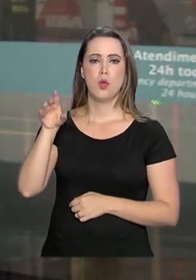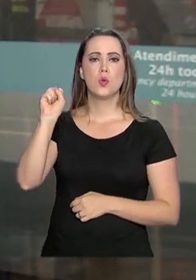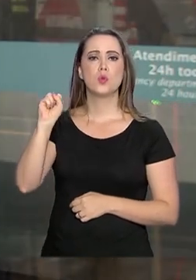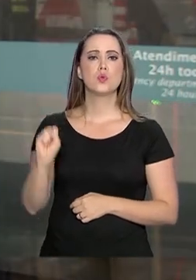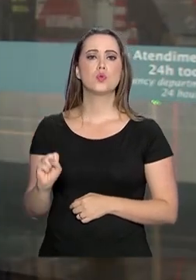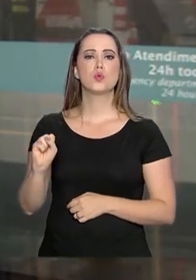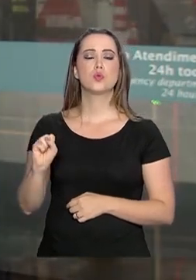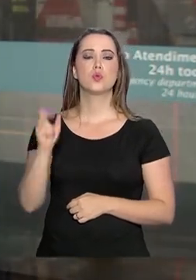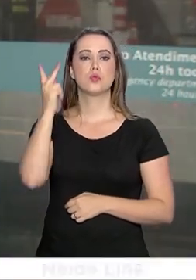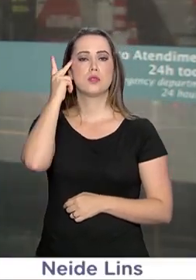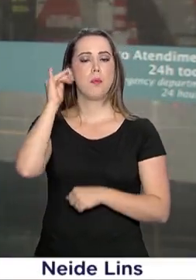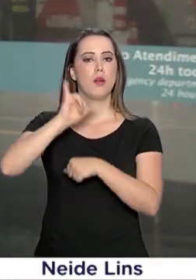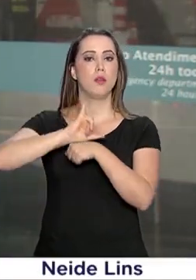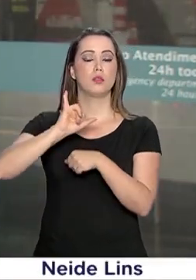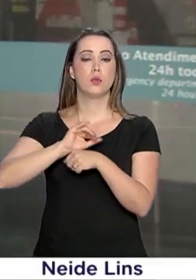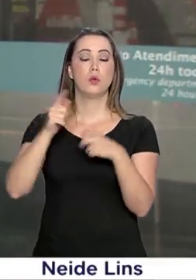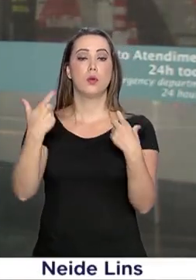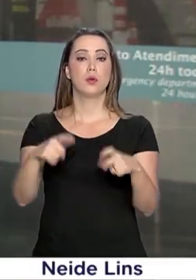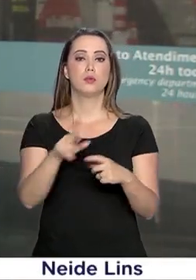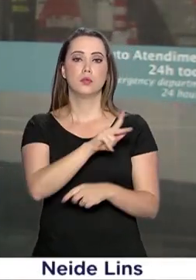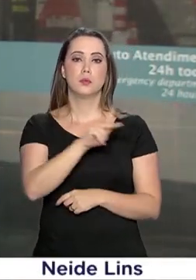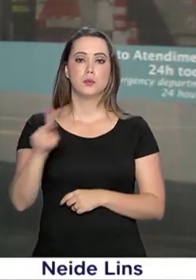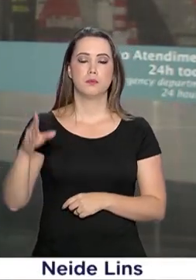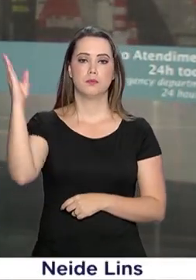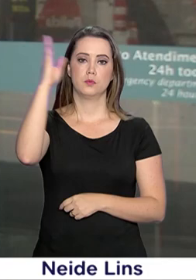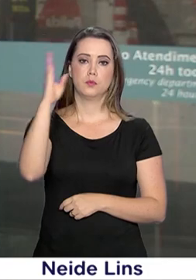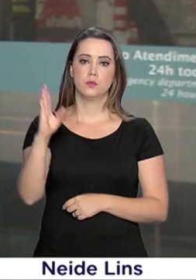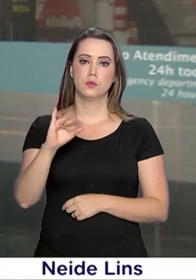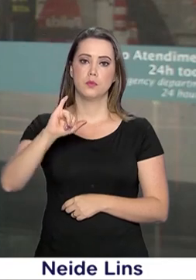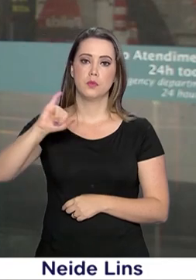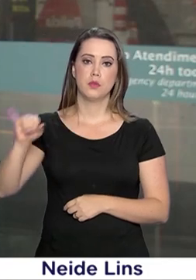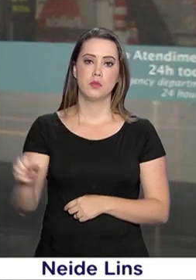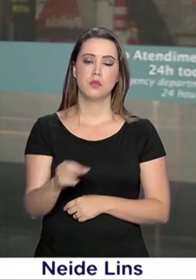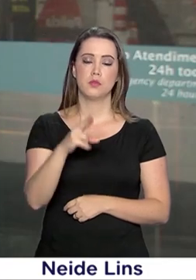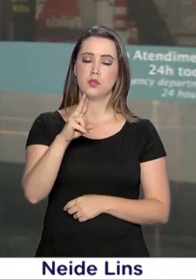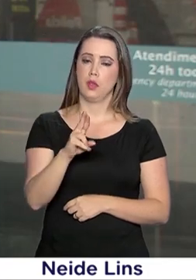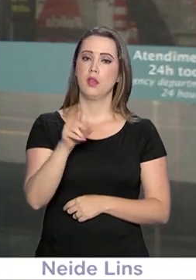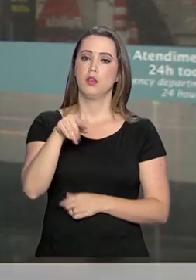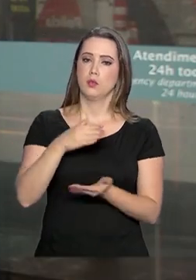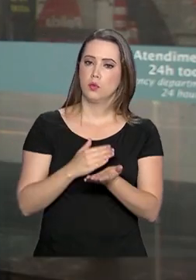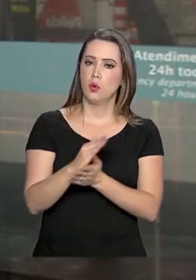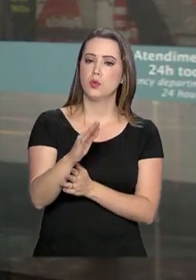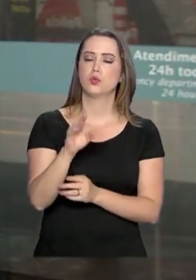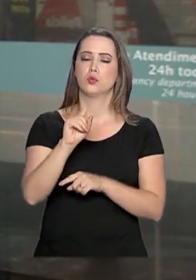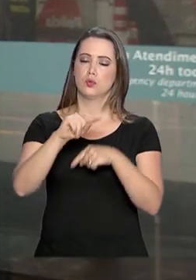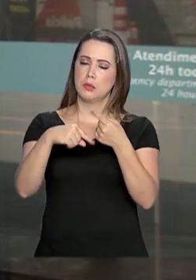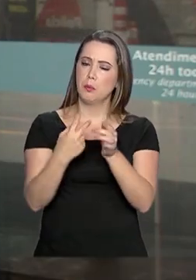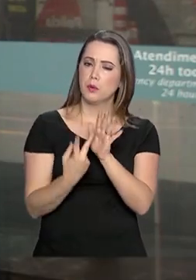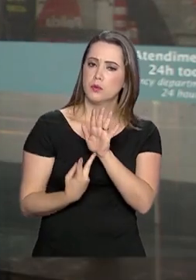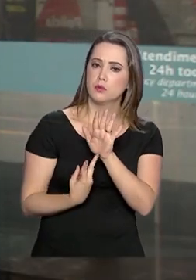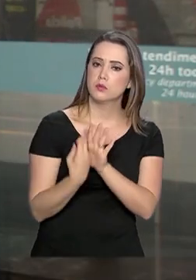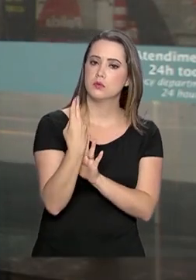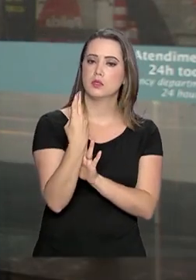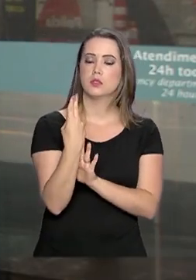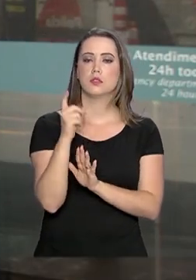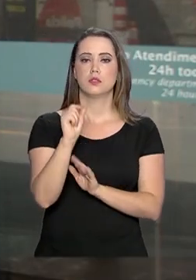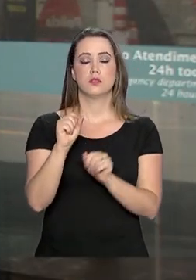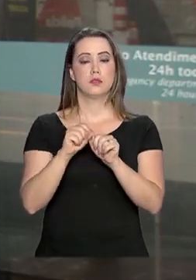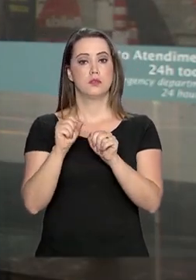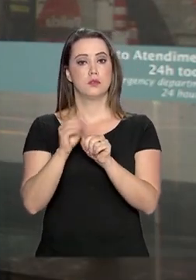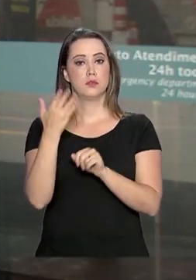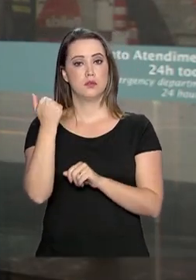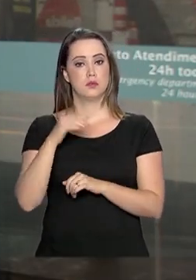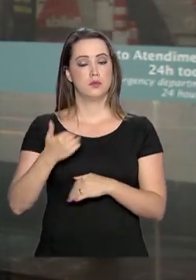da capital paulista, onde o presidente da República, Jair Bolsonaro, permanece se recuperando da cirurgia que